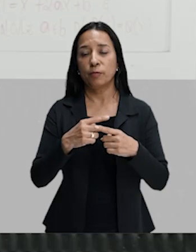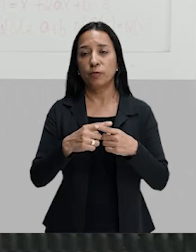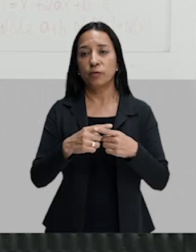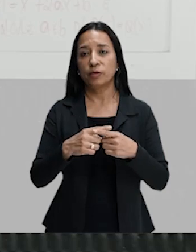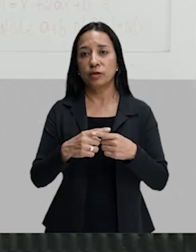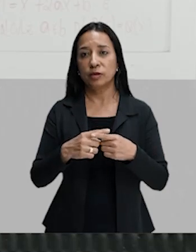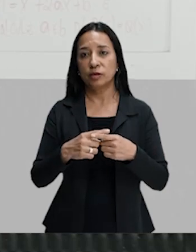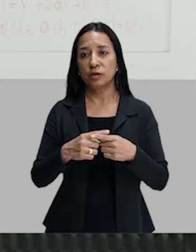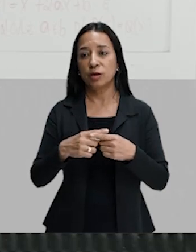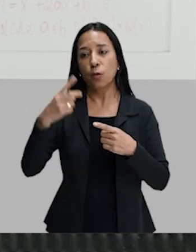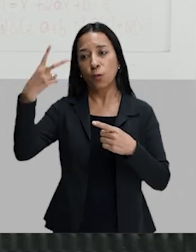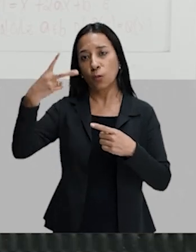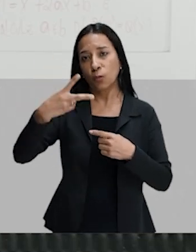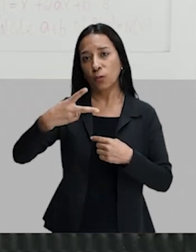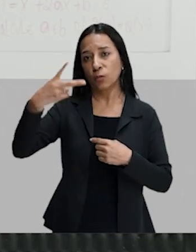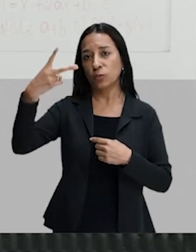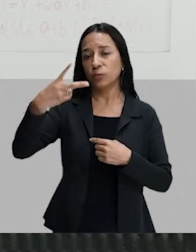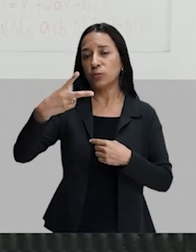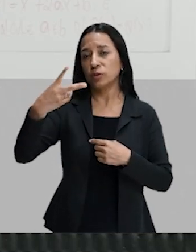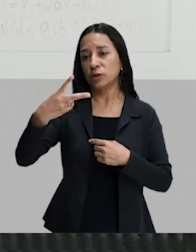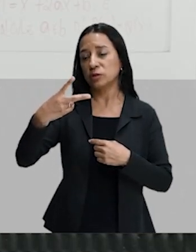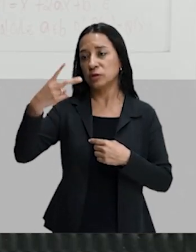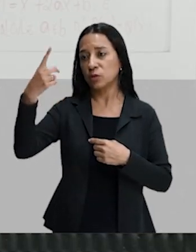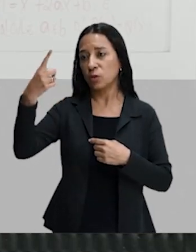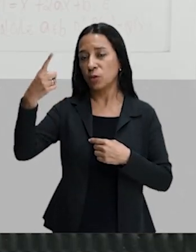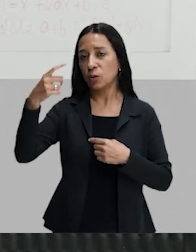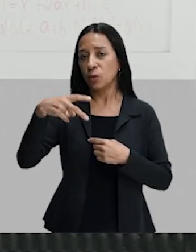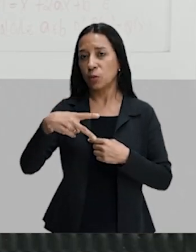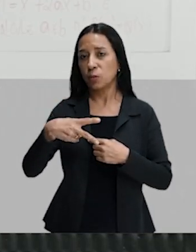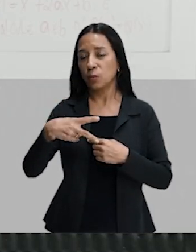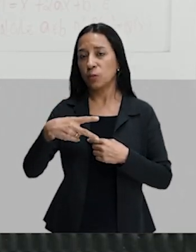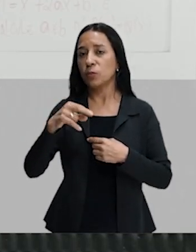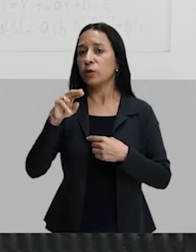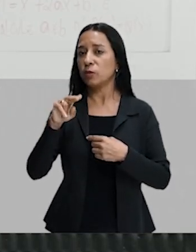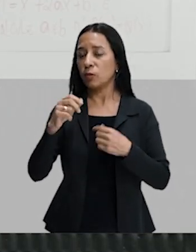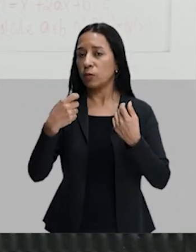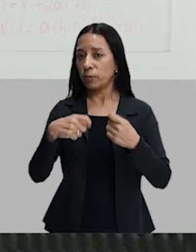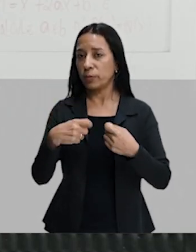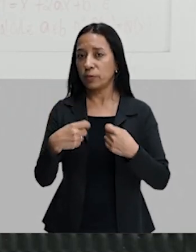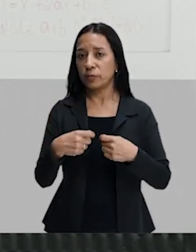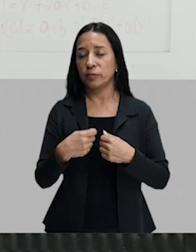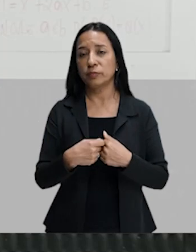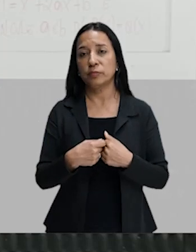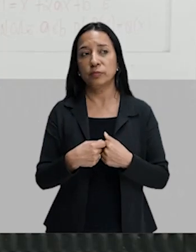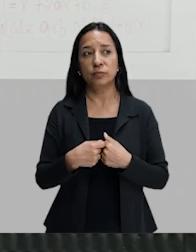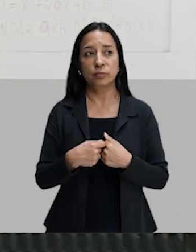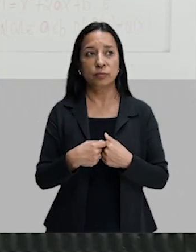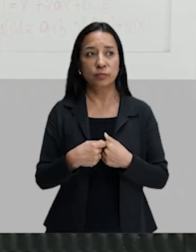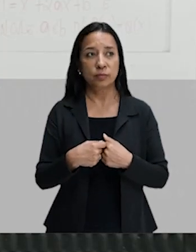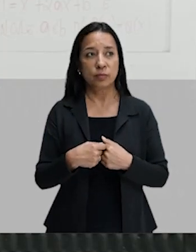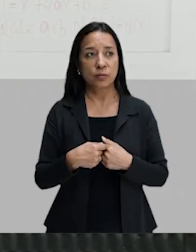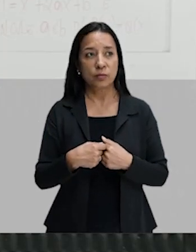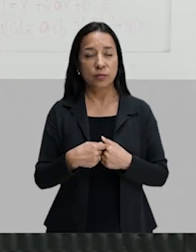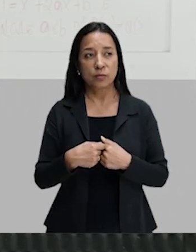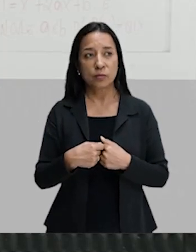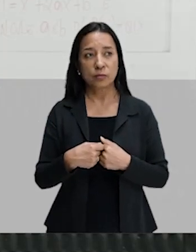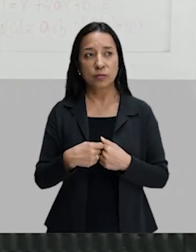coeficientes correspondentes devem ser iguais. Então, nós temos que m ao quadrado